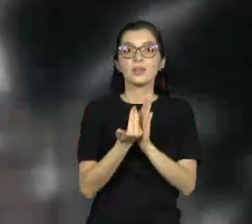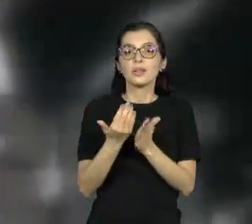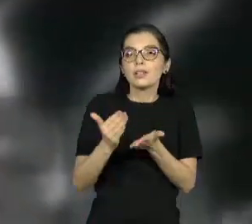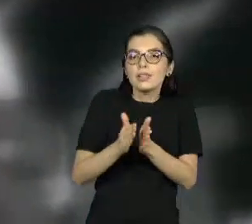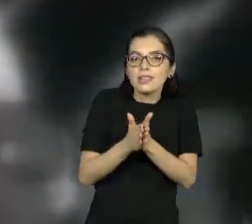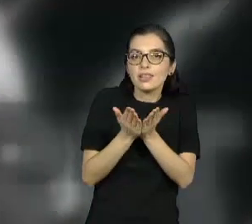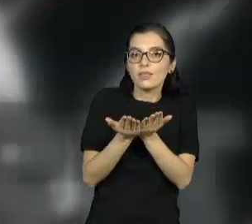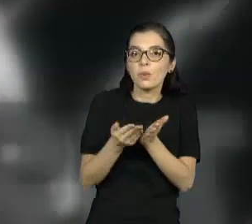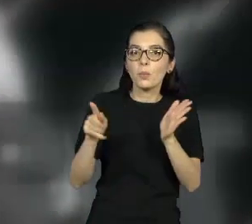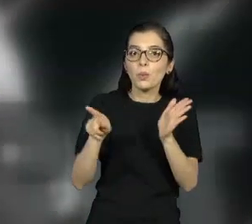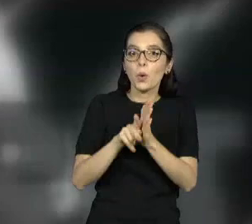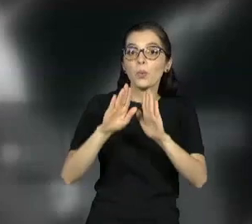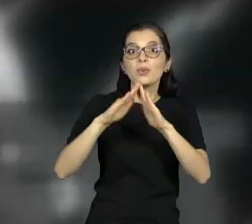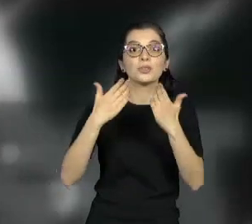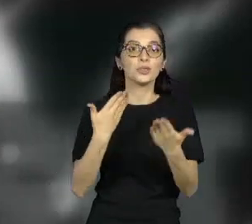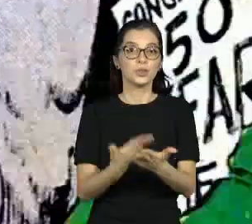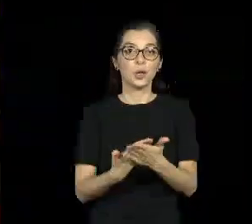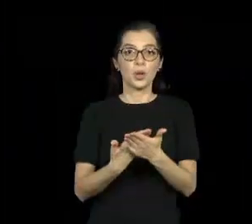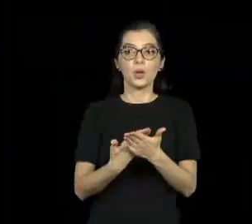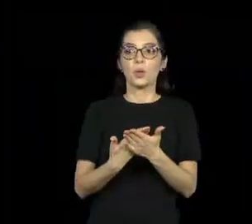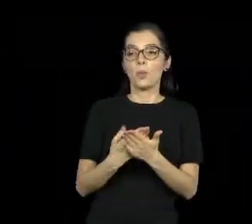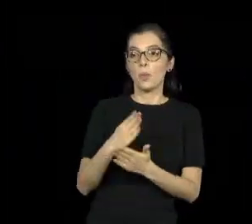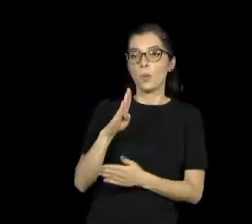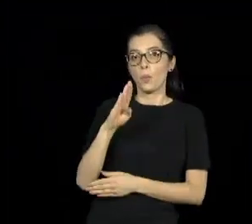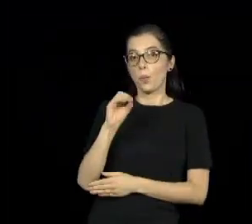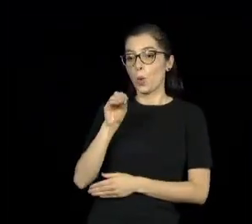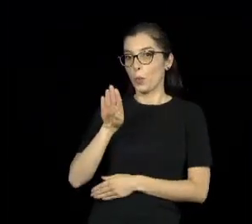Bob Kane, criador do Batman.